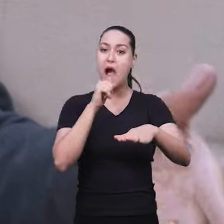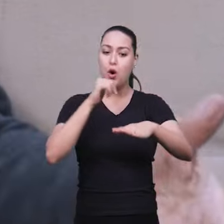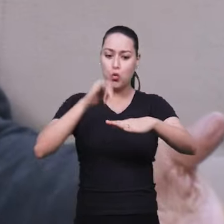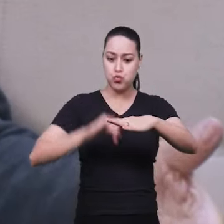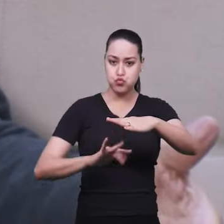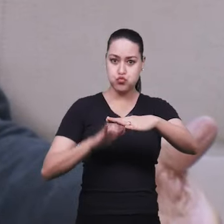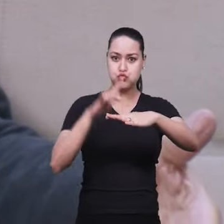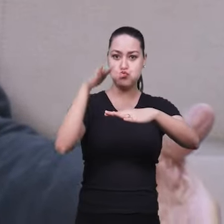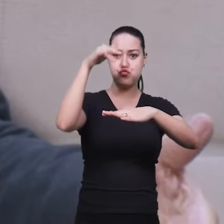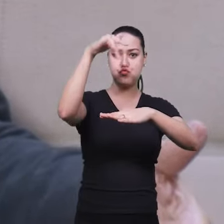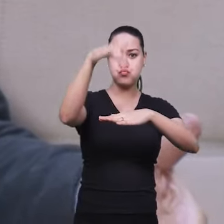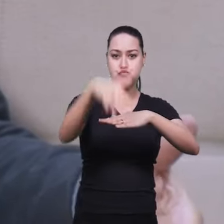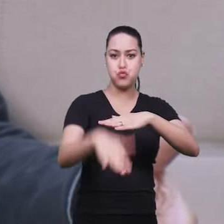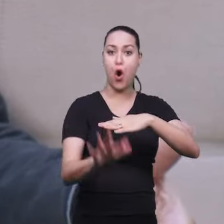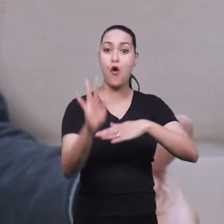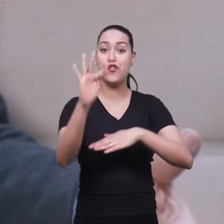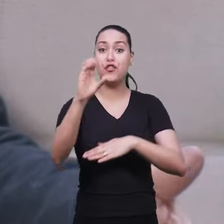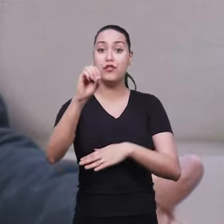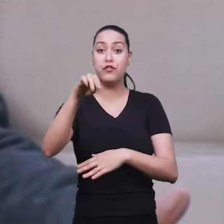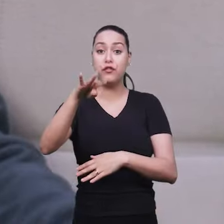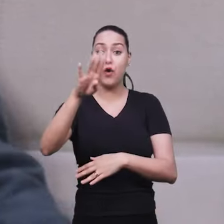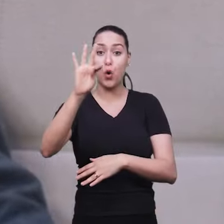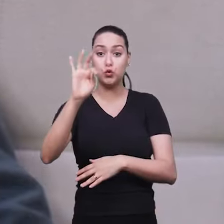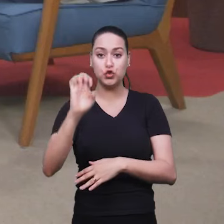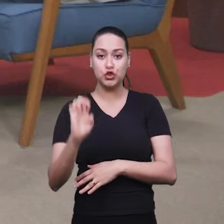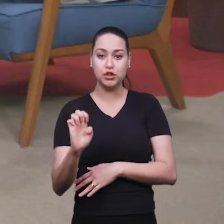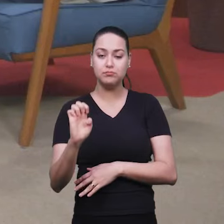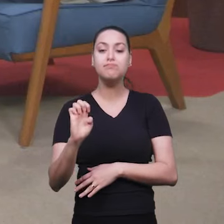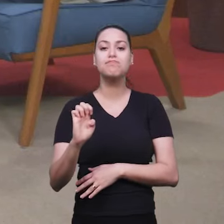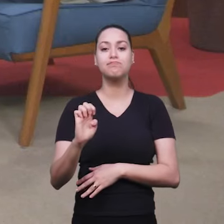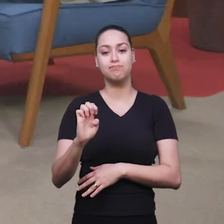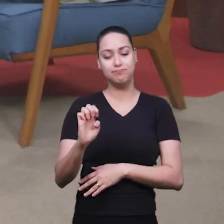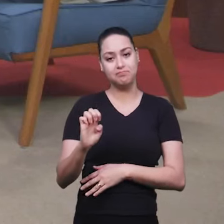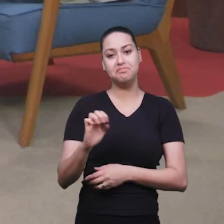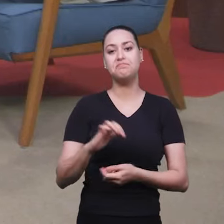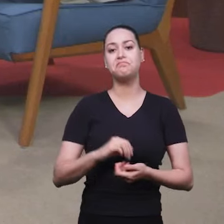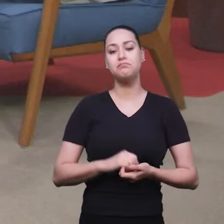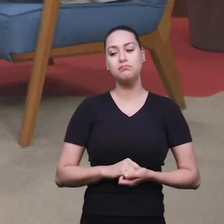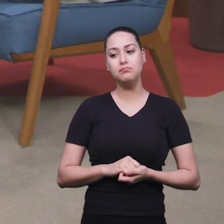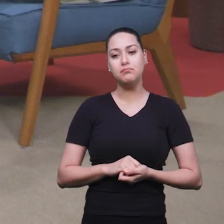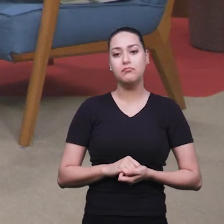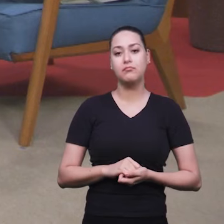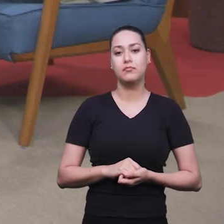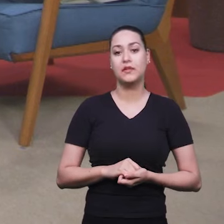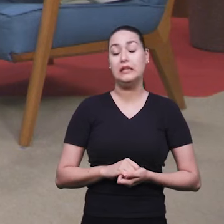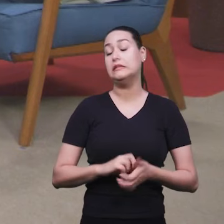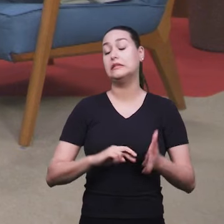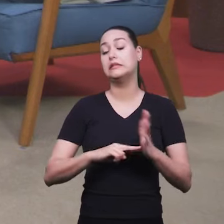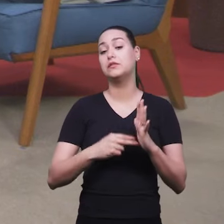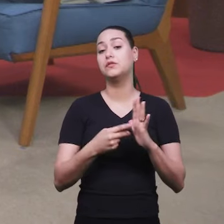fonte. Glória a Deus. Que coisa gloriosa, né? É a fonte selada, que aí já fala